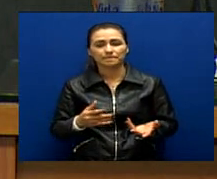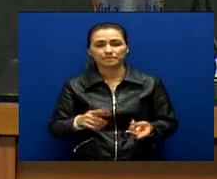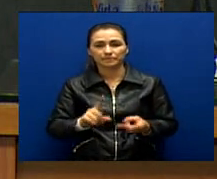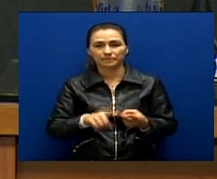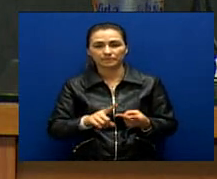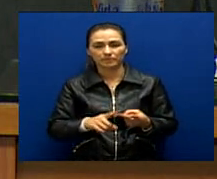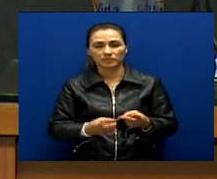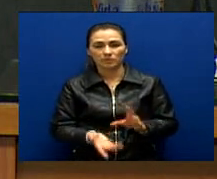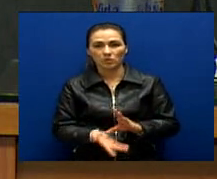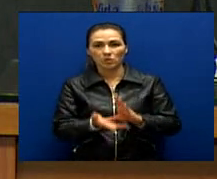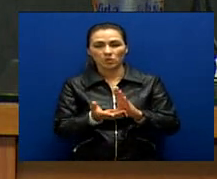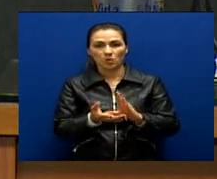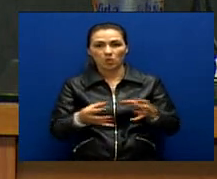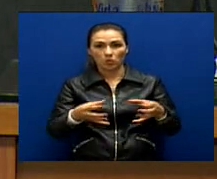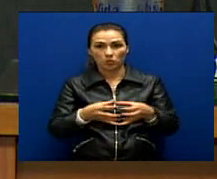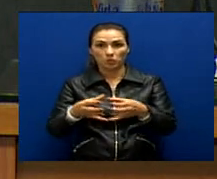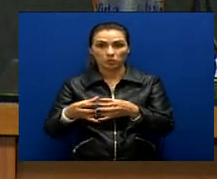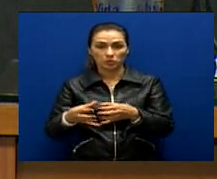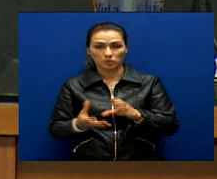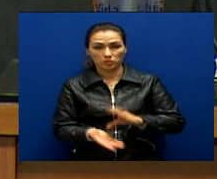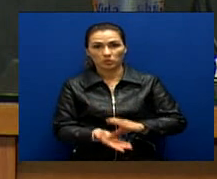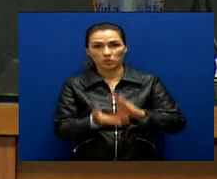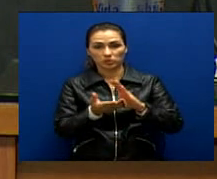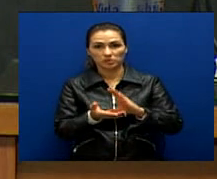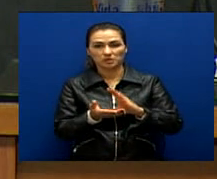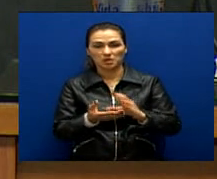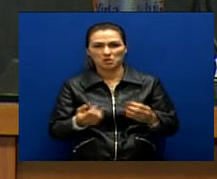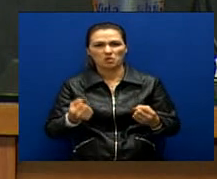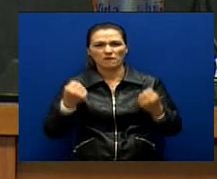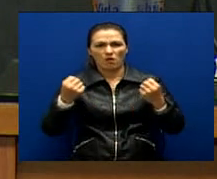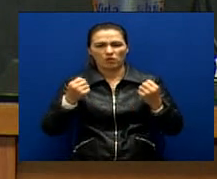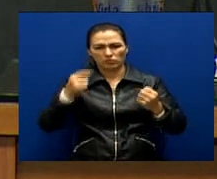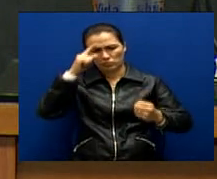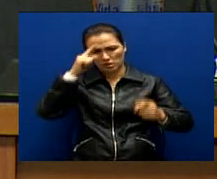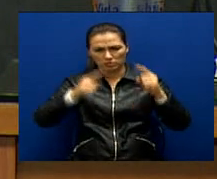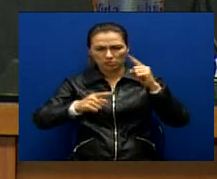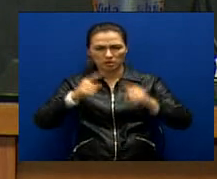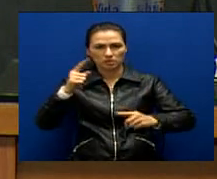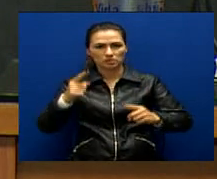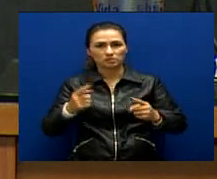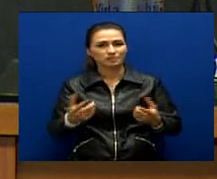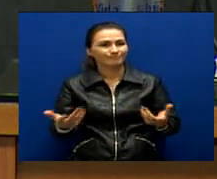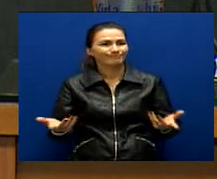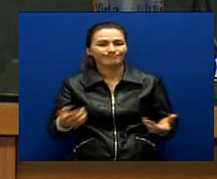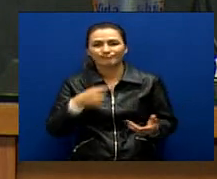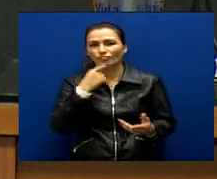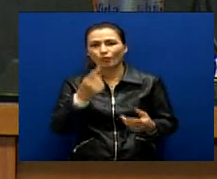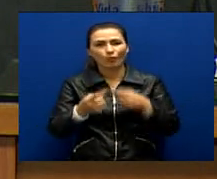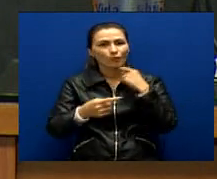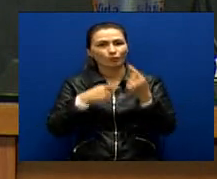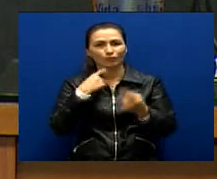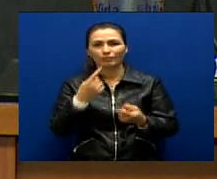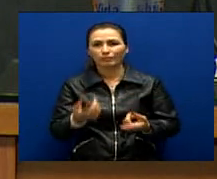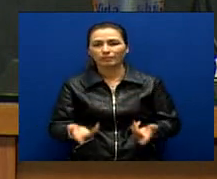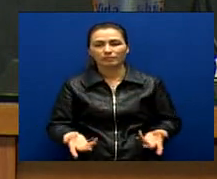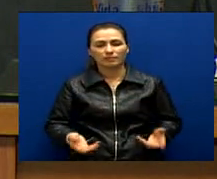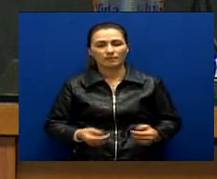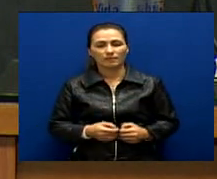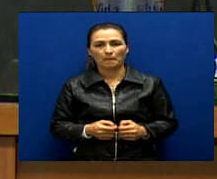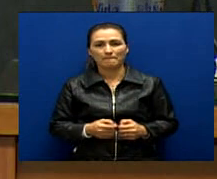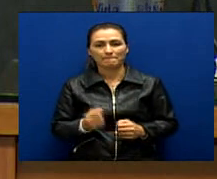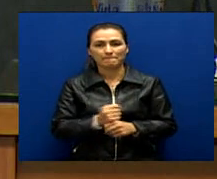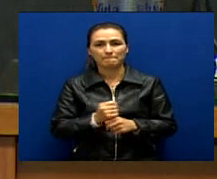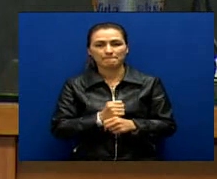real por mais que esteja na lei que é deliberativo na prática não é a gente vai completar agora em maio sete anos há sete